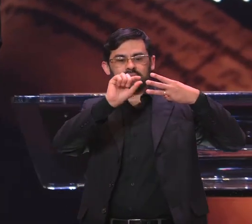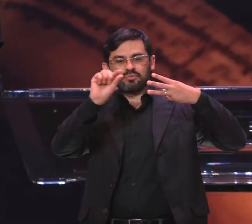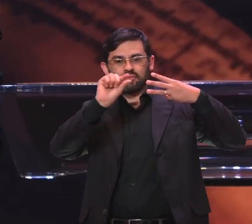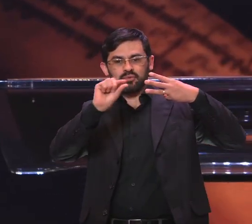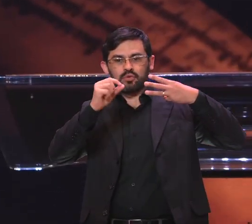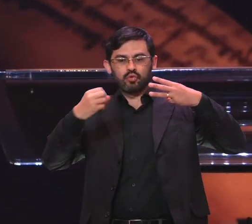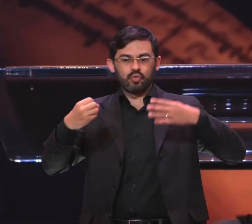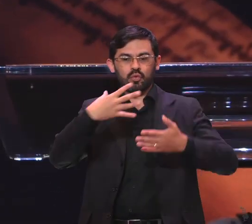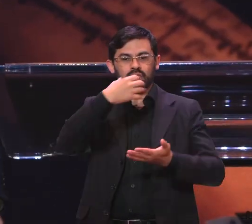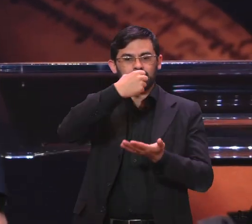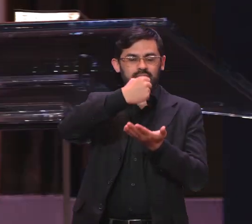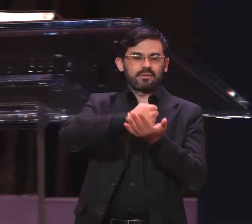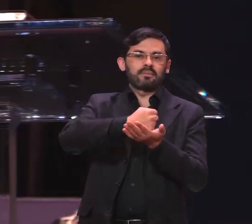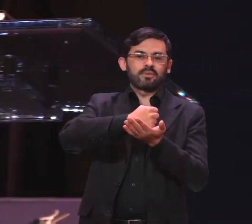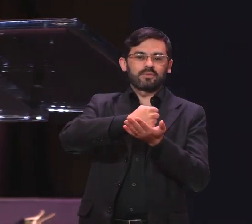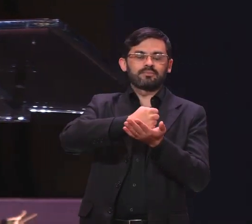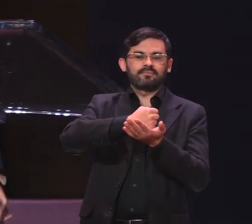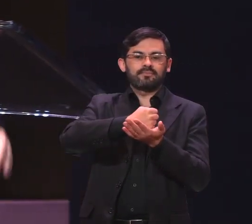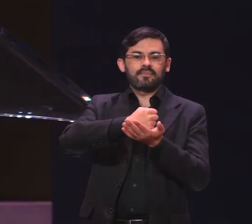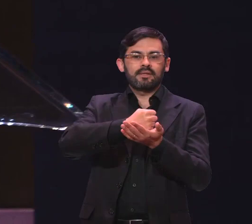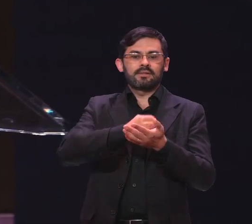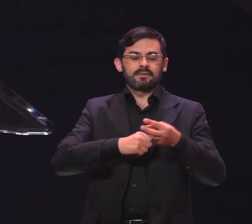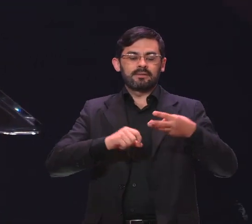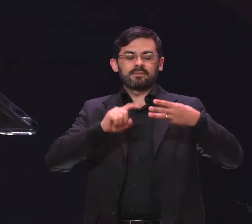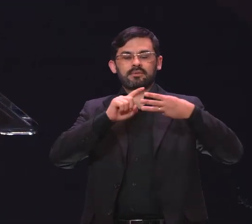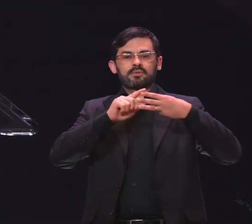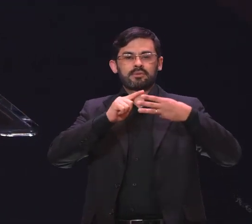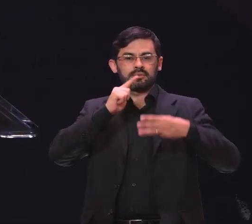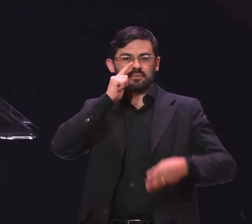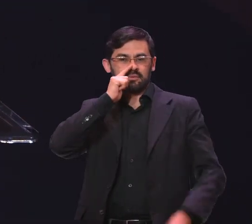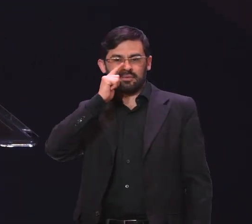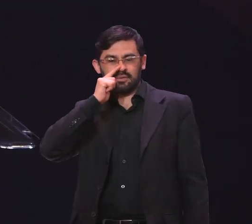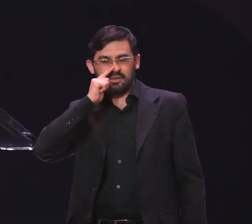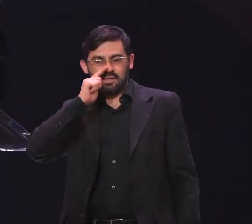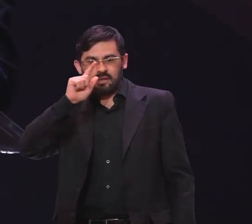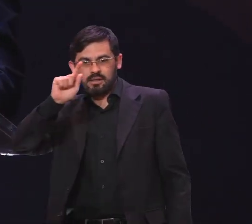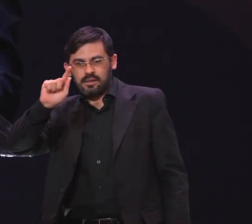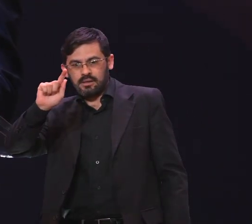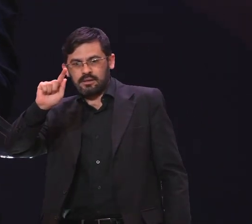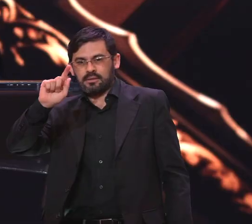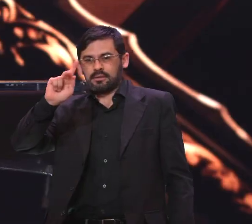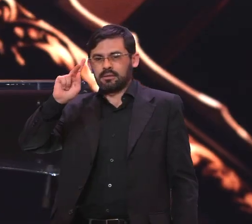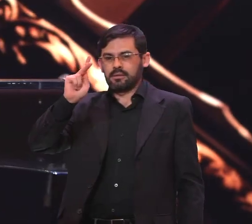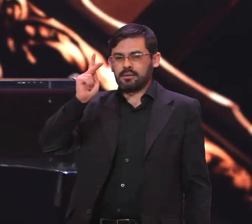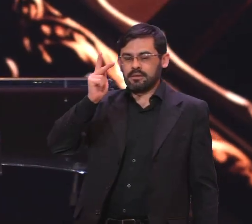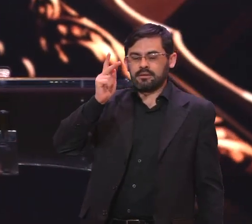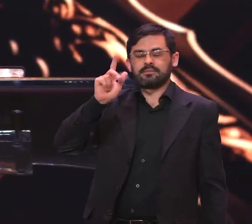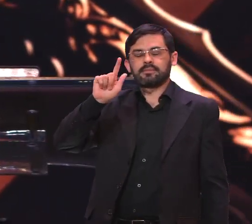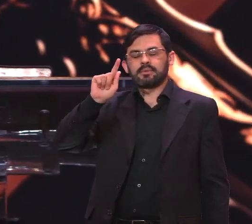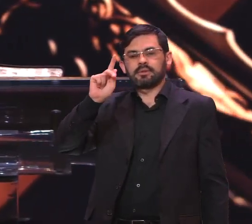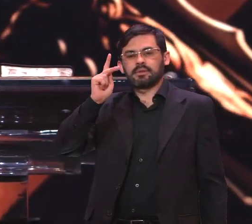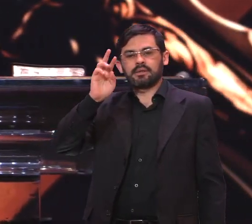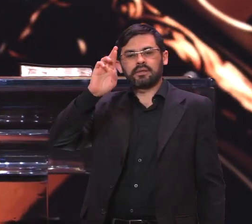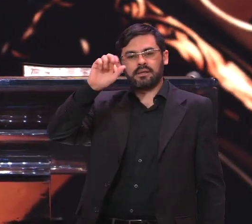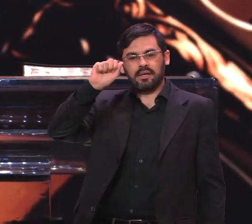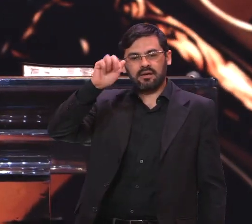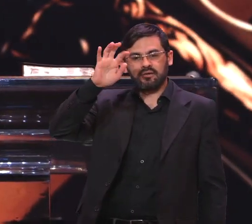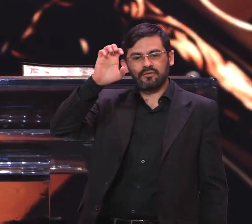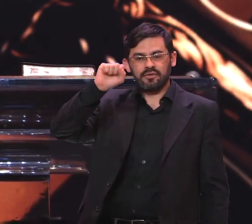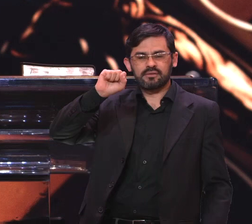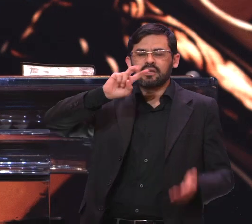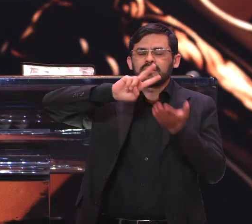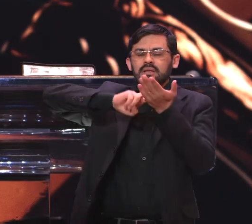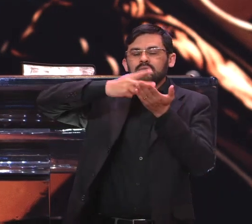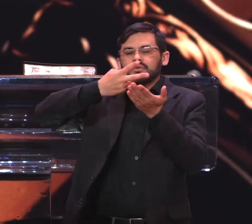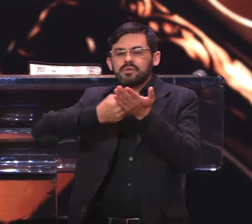Novo Testamento. Na língua grega, grafes, que normalmente é traduzido por